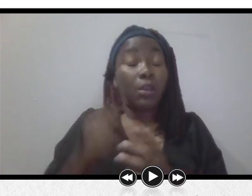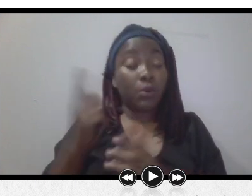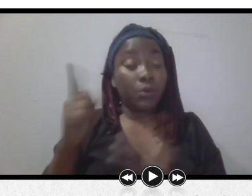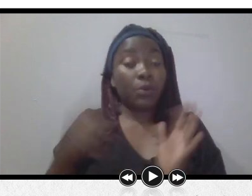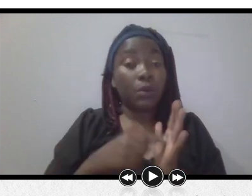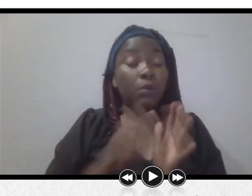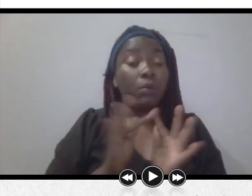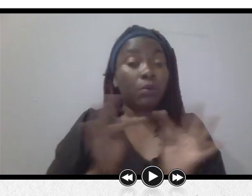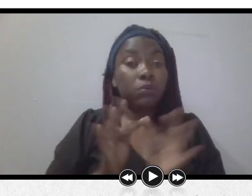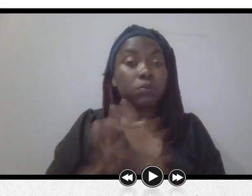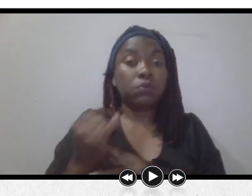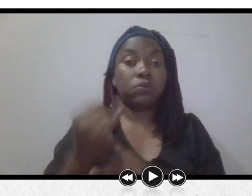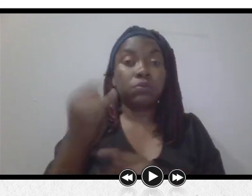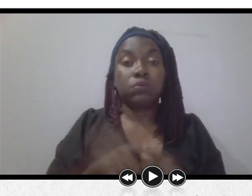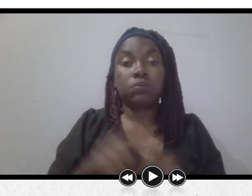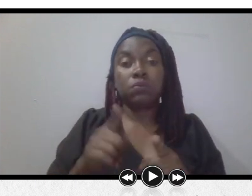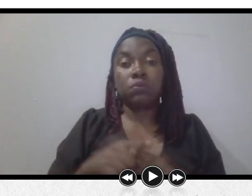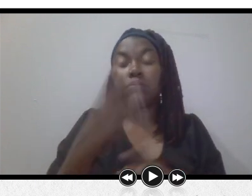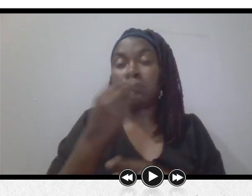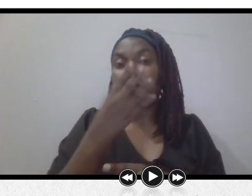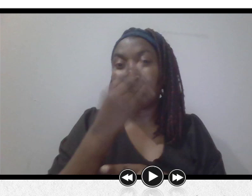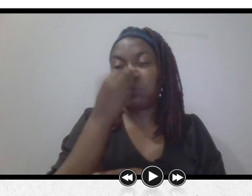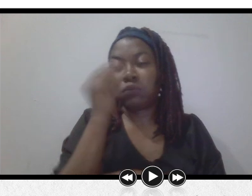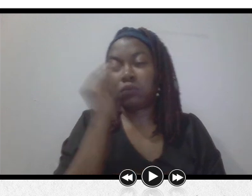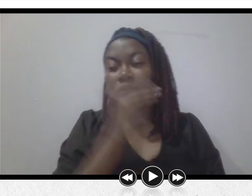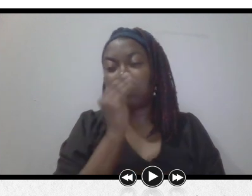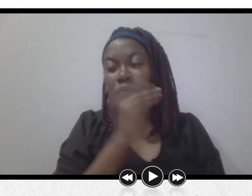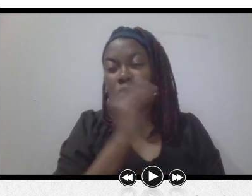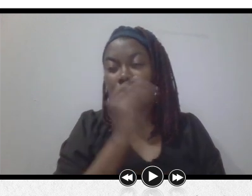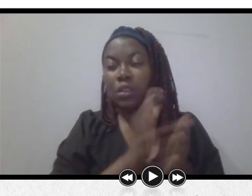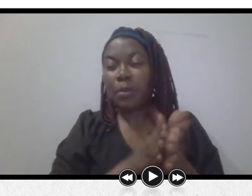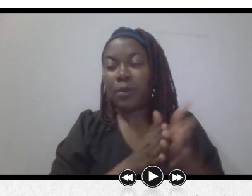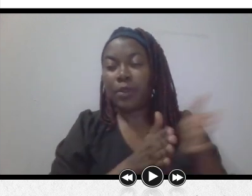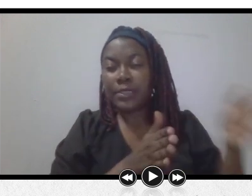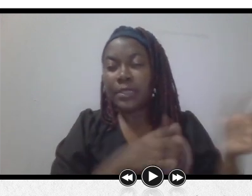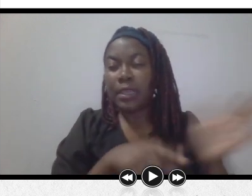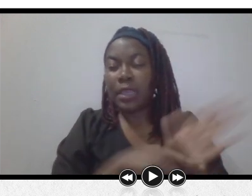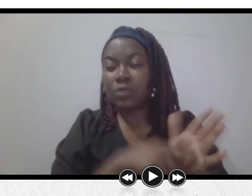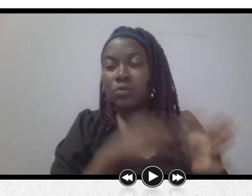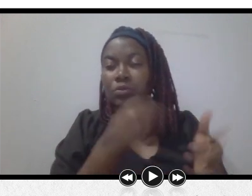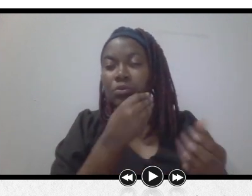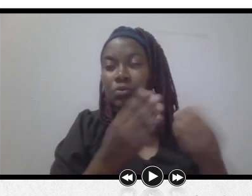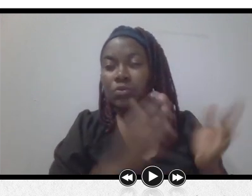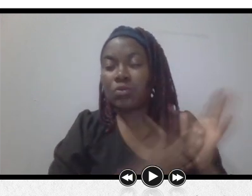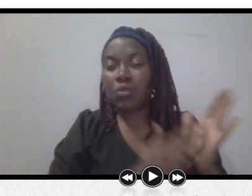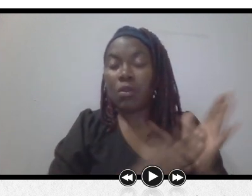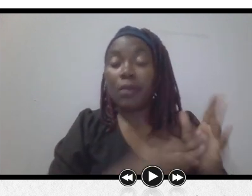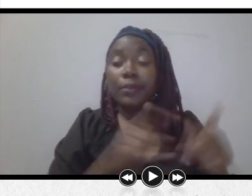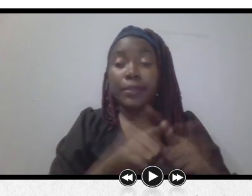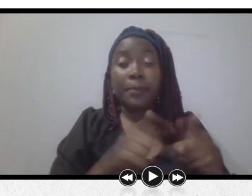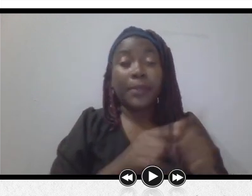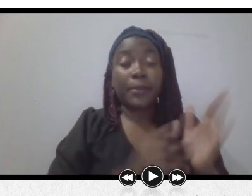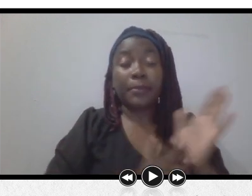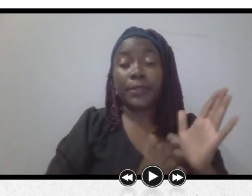bastante básico e elementar, mas que também era bastante deixado de lado nos processos de prestação de contas e também na